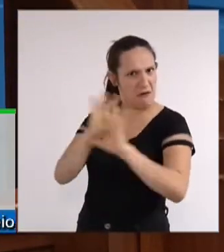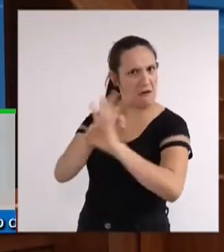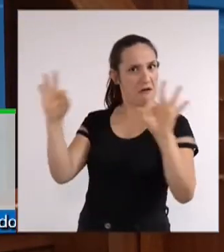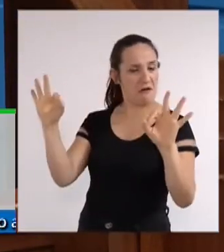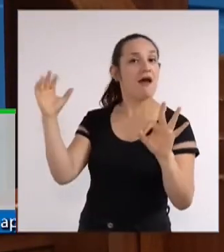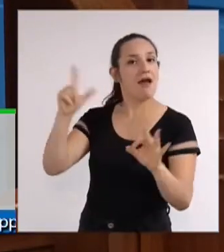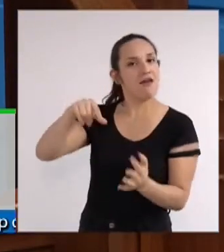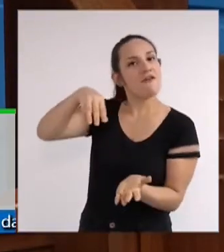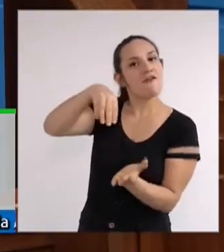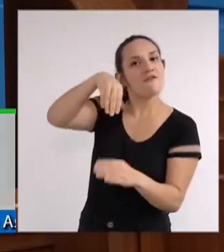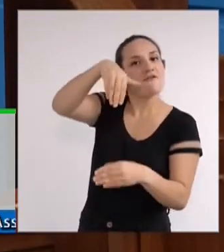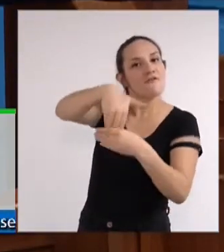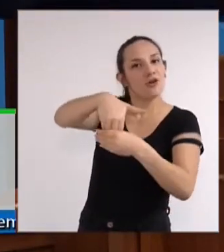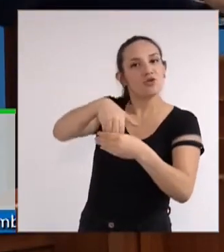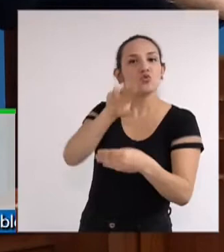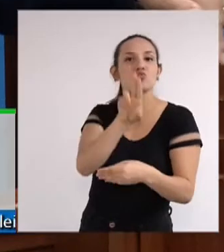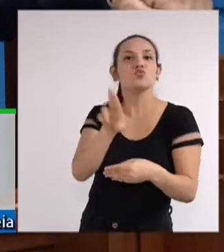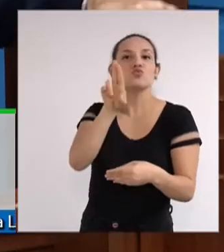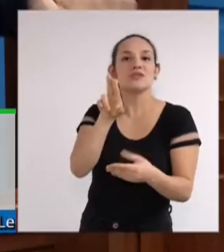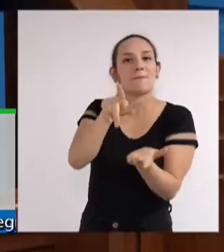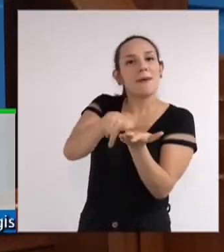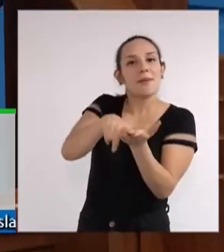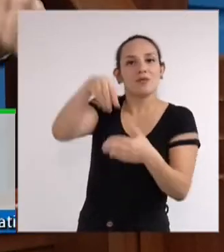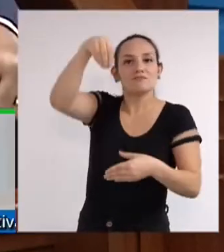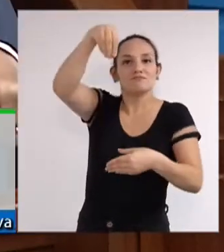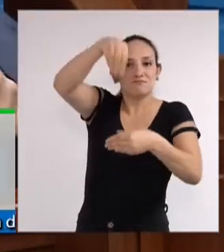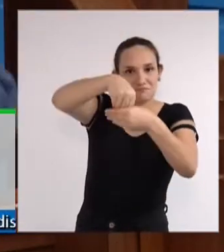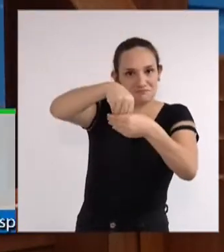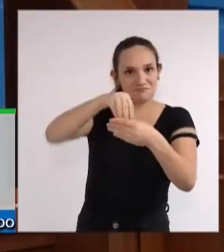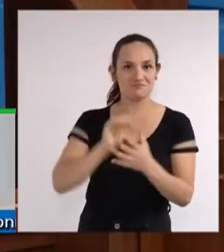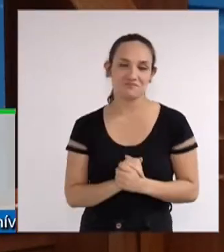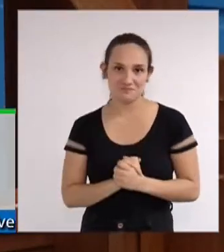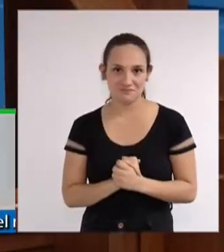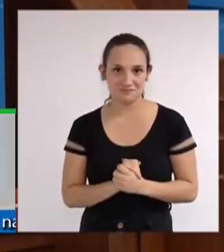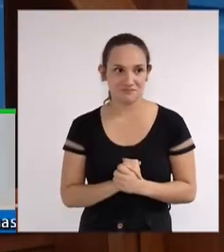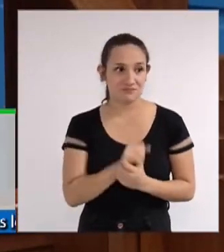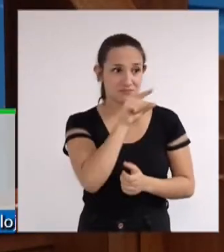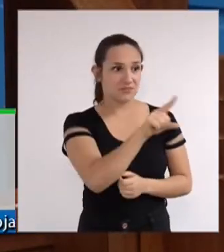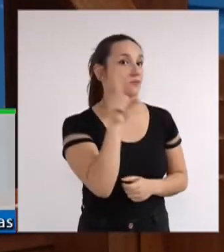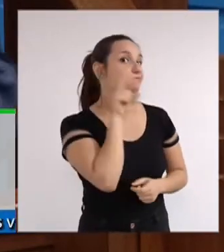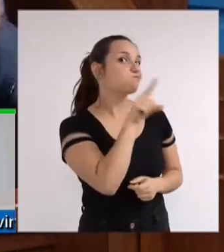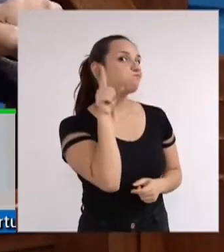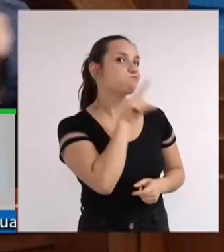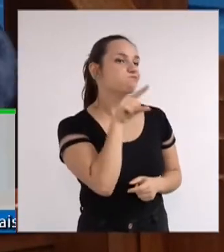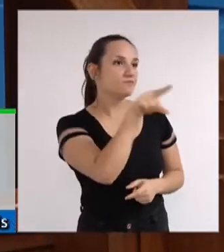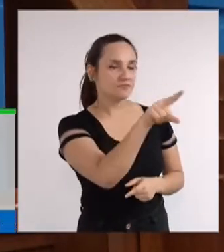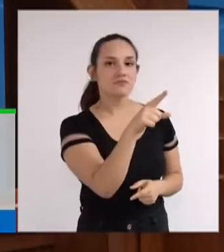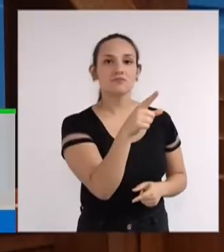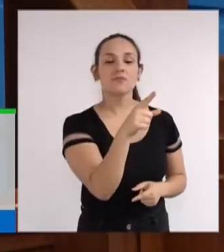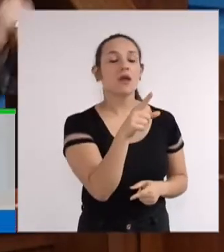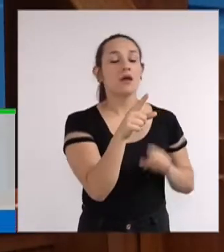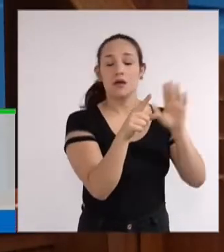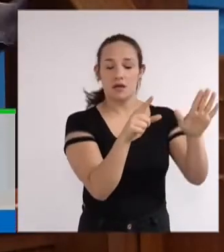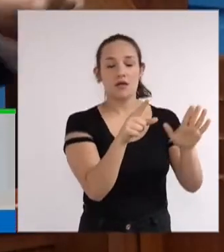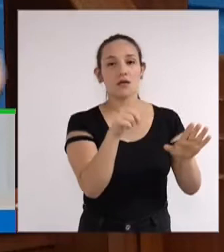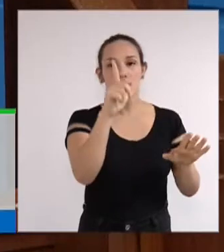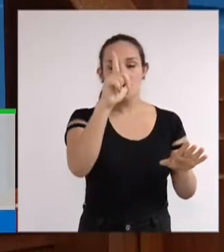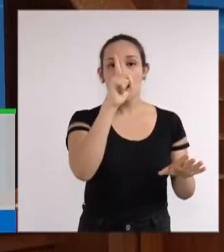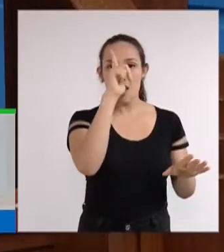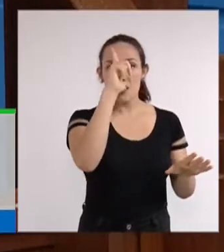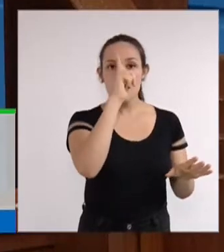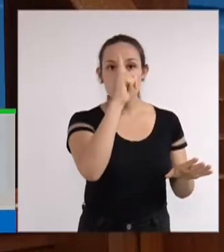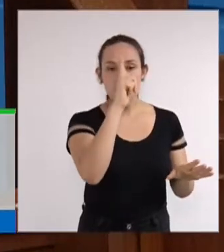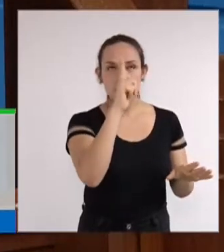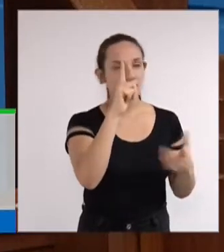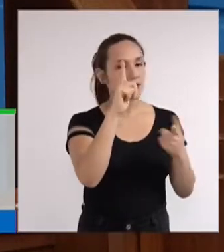alemães declararam inconstitucional o sistema eletrônico de votação porque não há publicidade no escrutínio. Porque a publicidade é erga omnes, é para